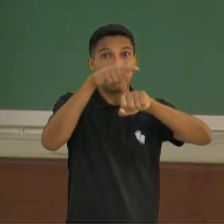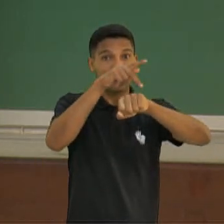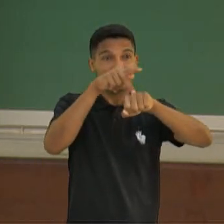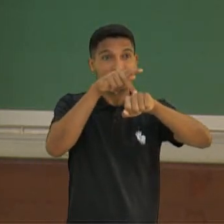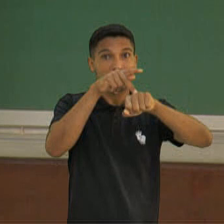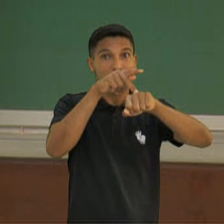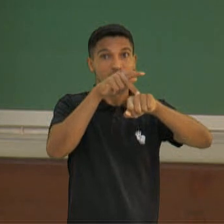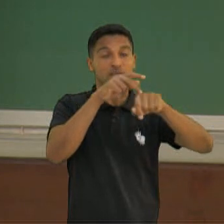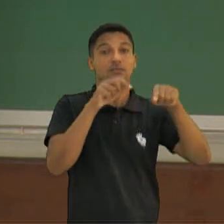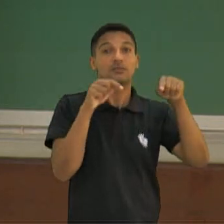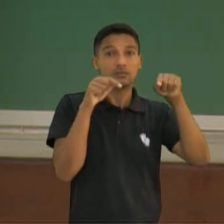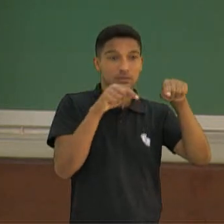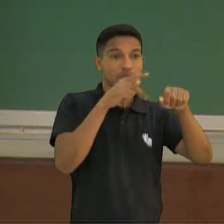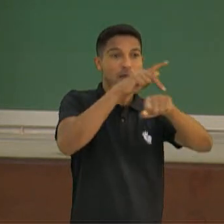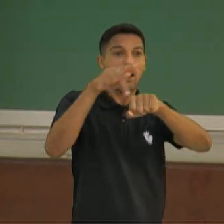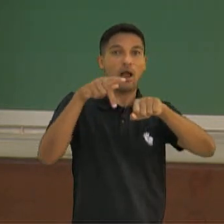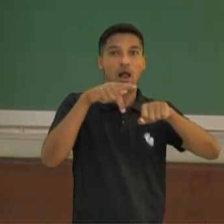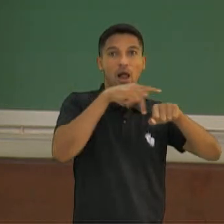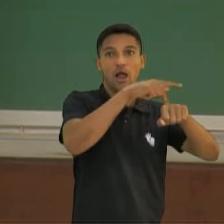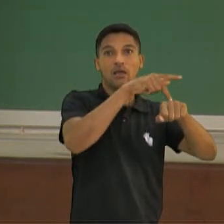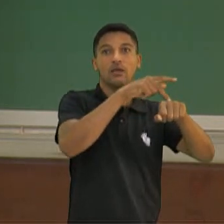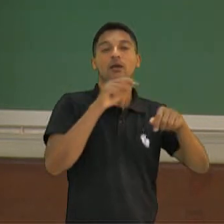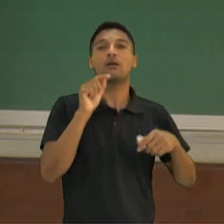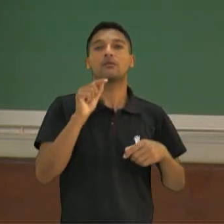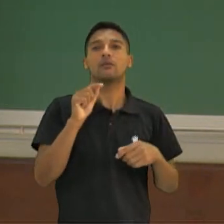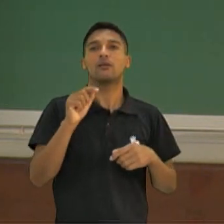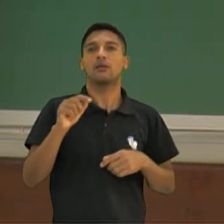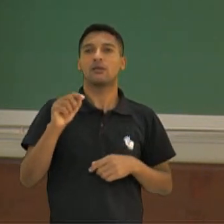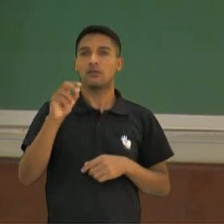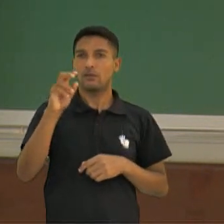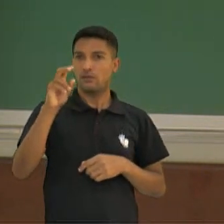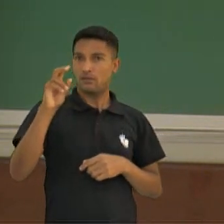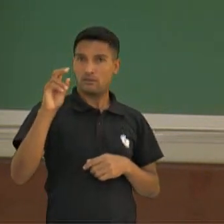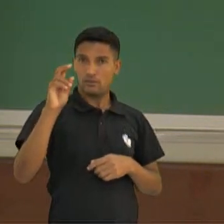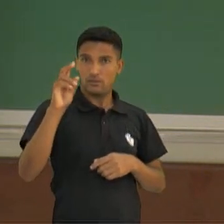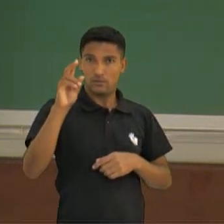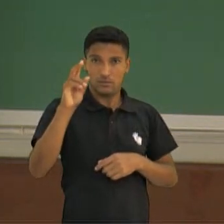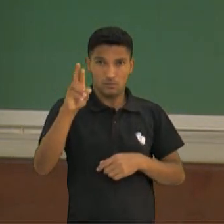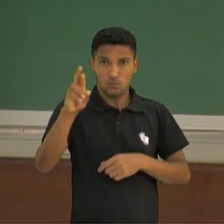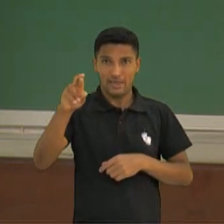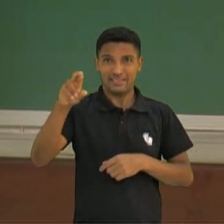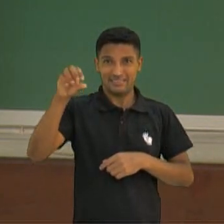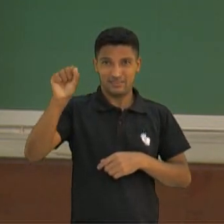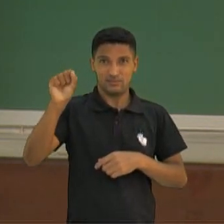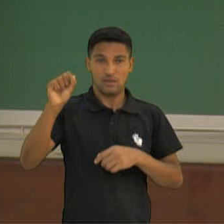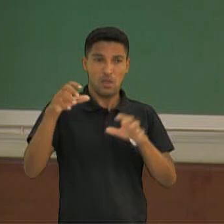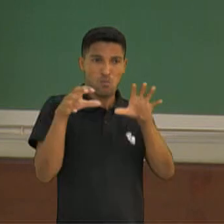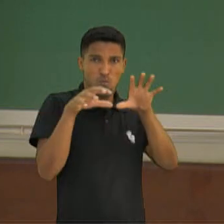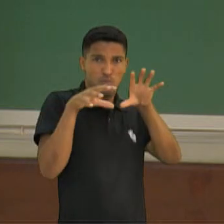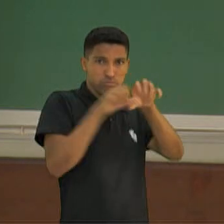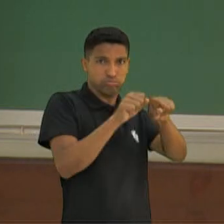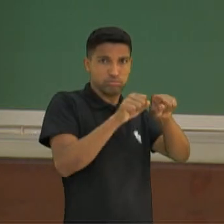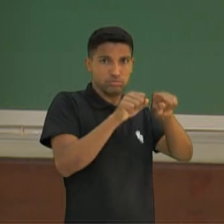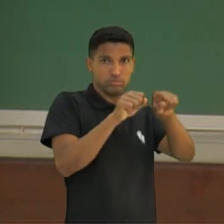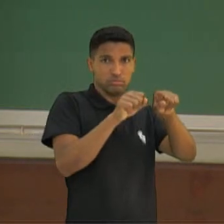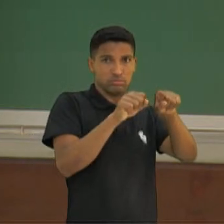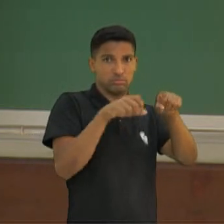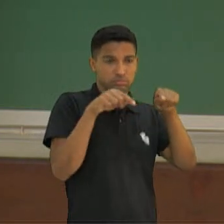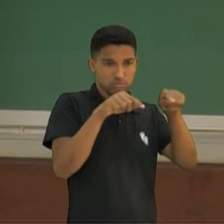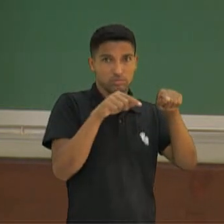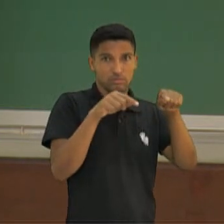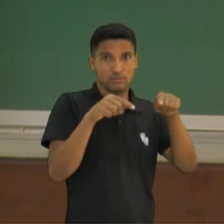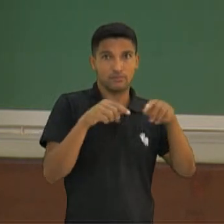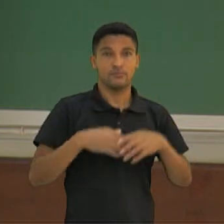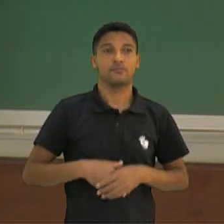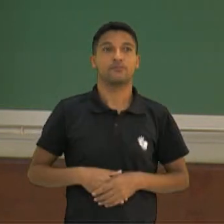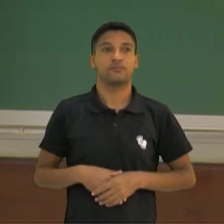vieram a ter um início de desenvolvimento urbano aí, né? Se for comparar com a parte ocidental, né, lógico